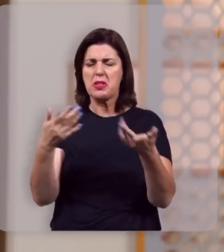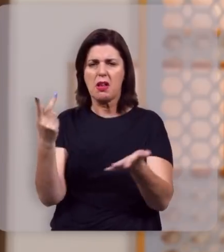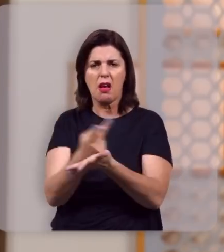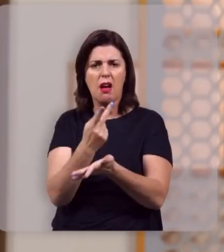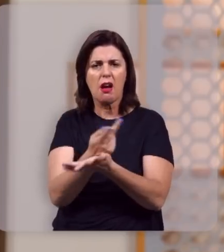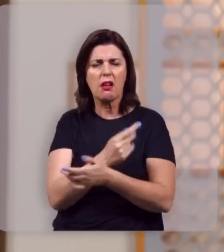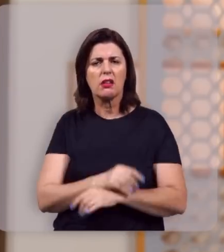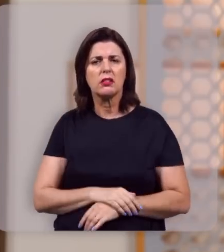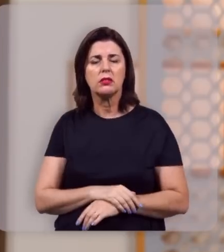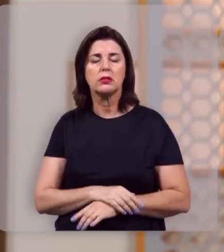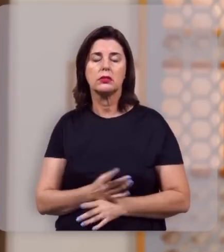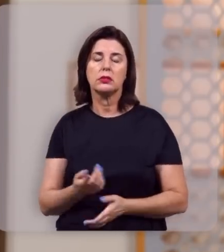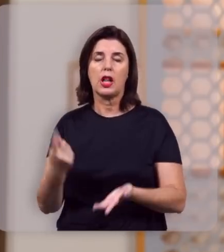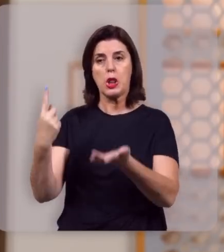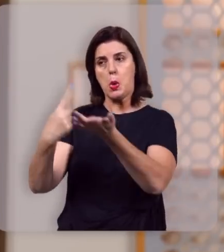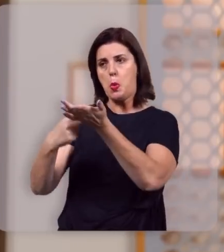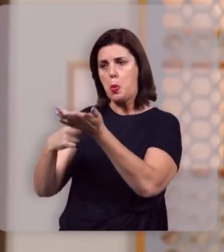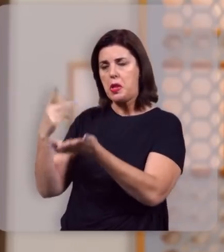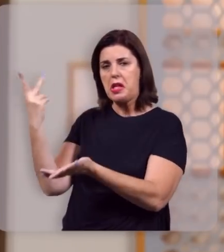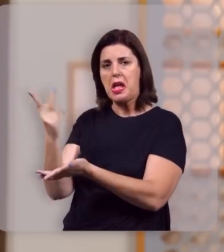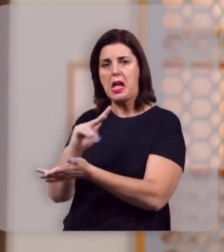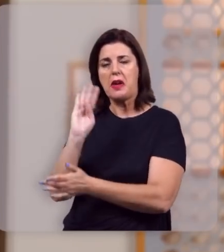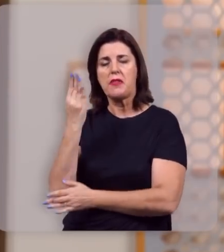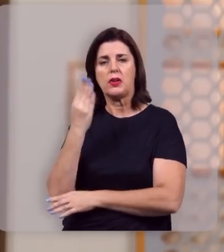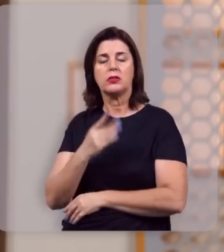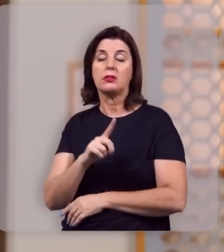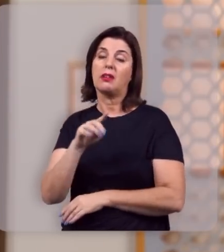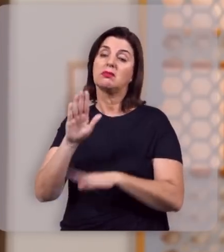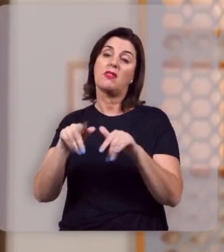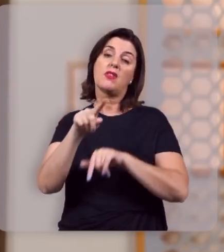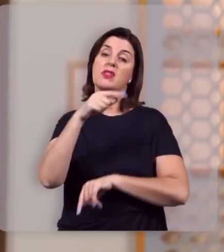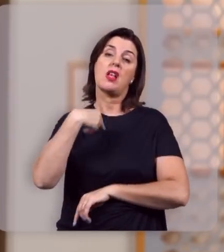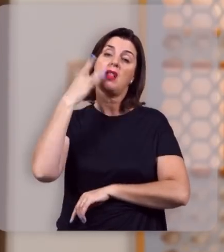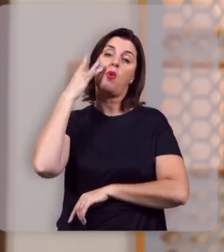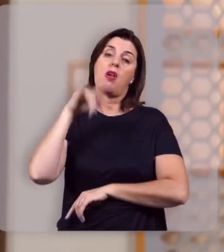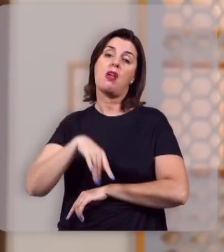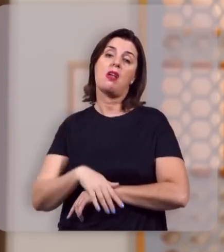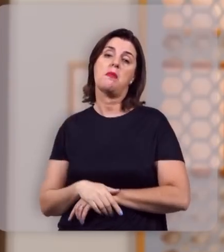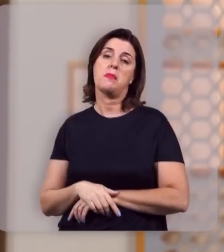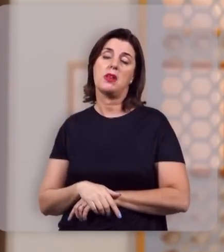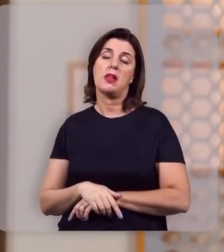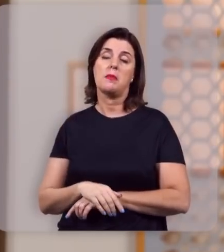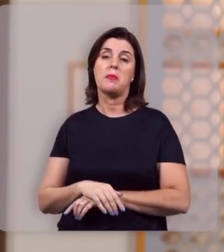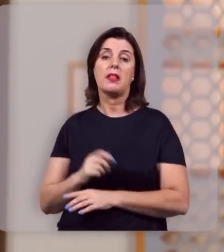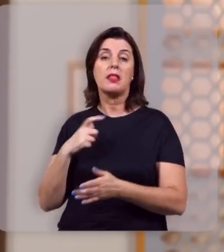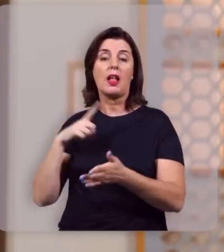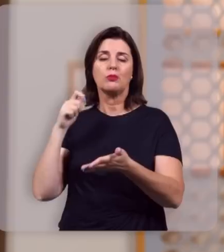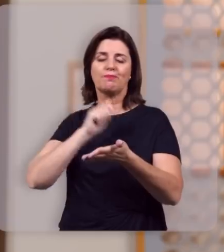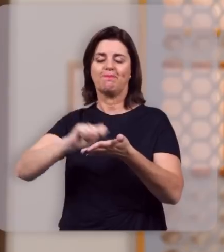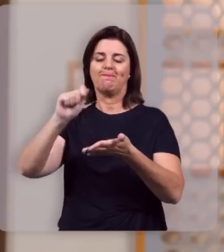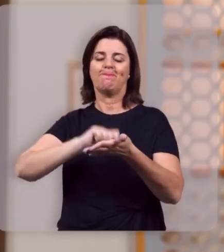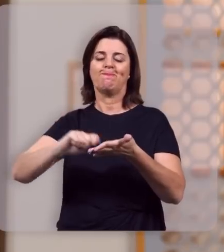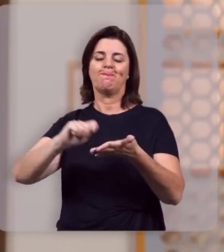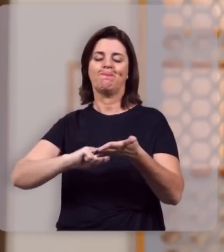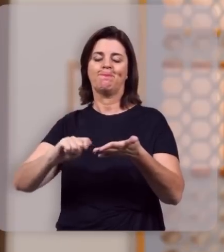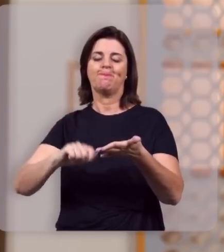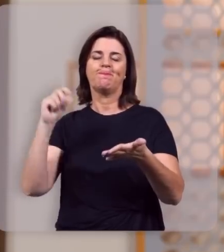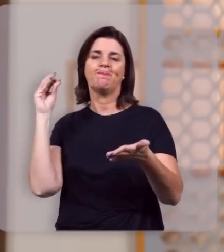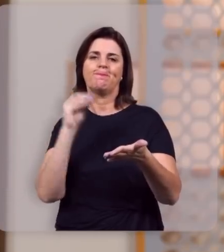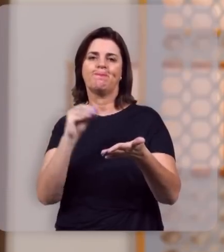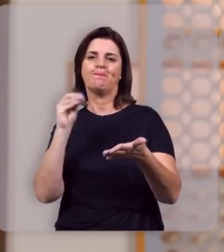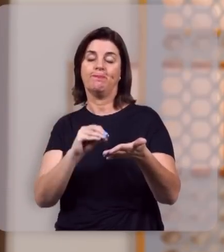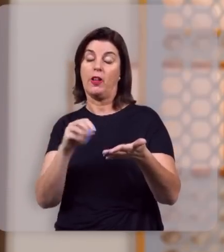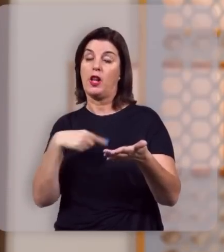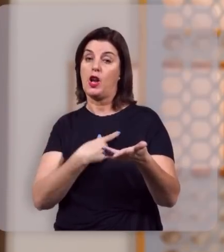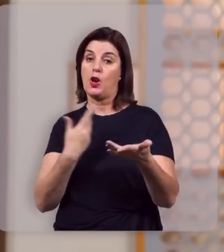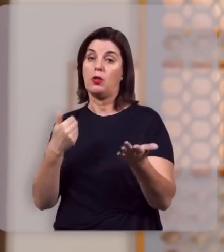vez? Talvez você não se lembre, mas tudo isso está registrado nos anais do tribunal de Deus e vamos